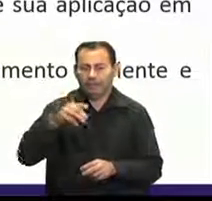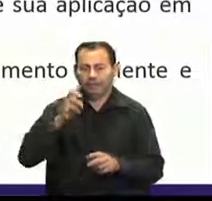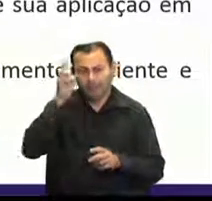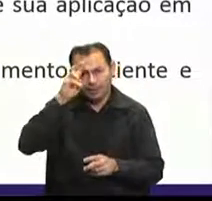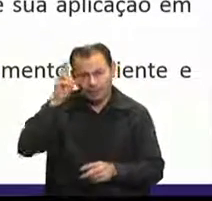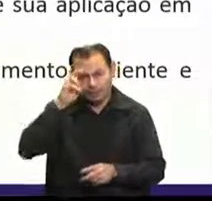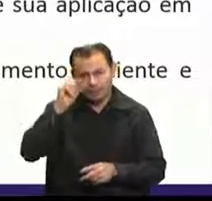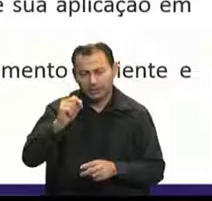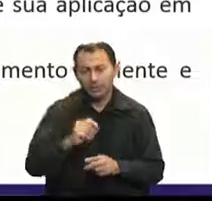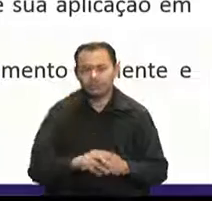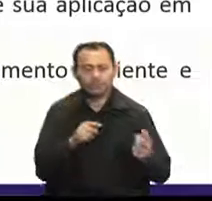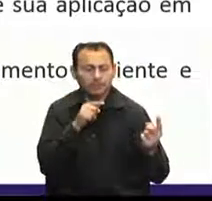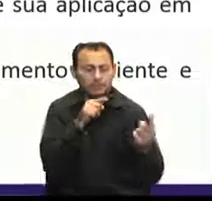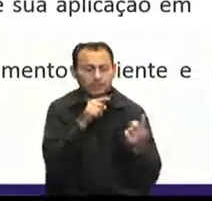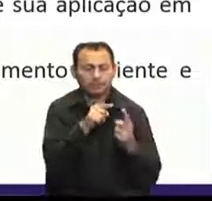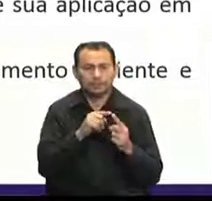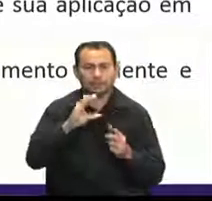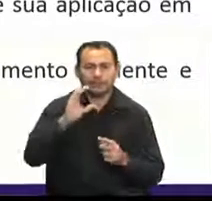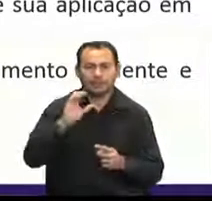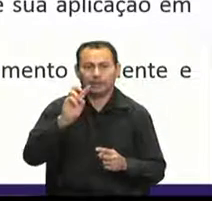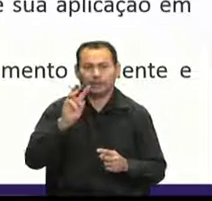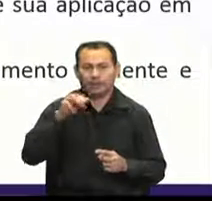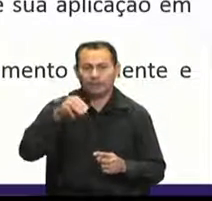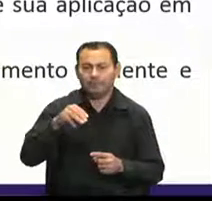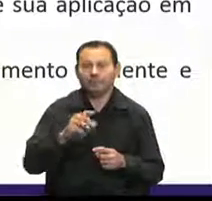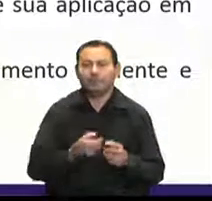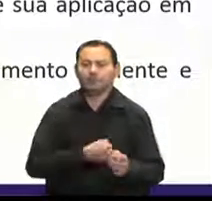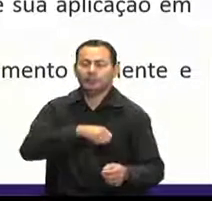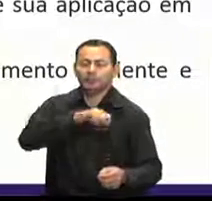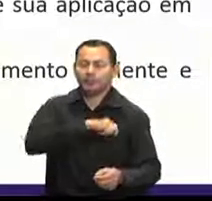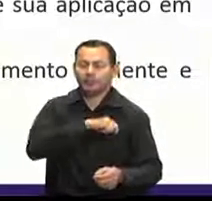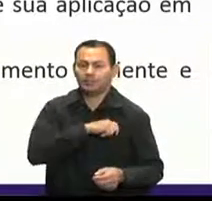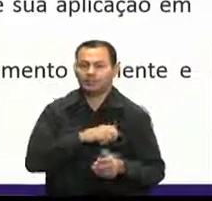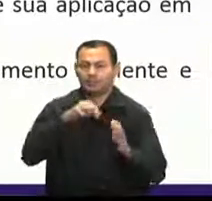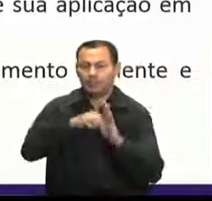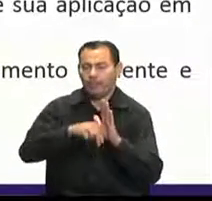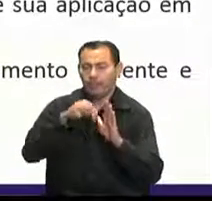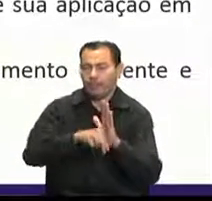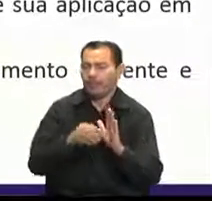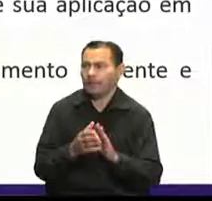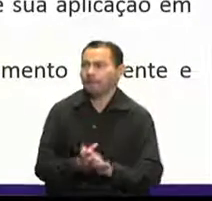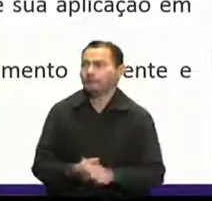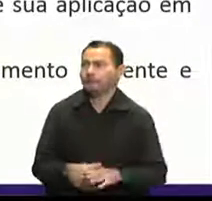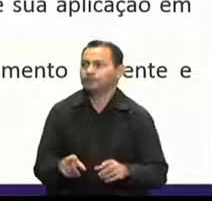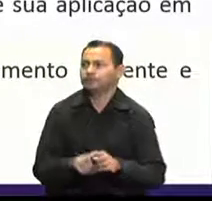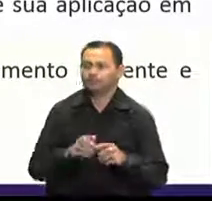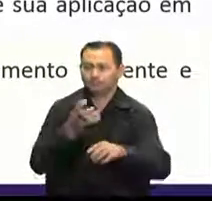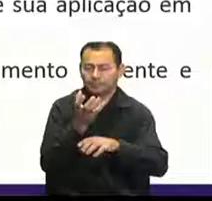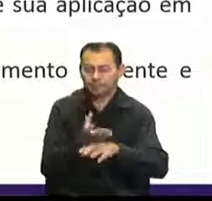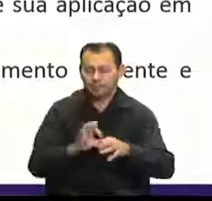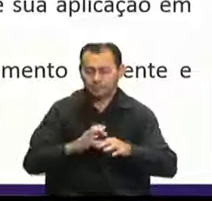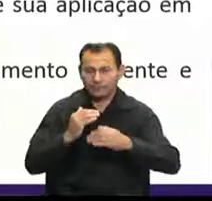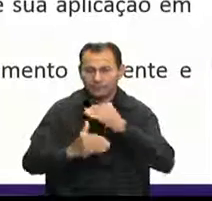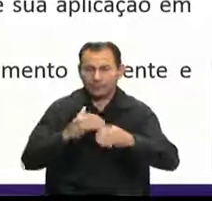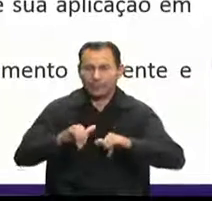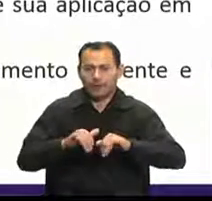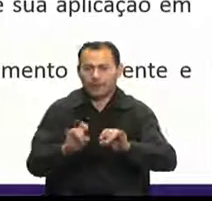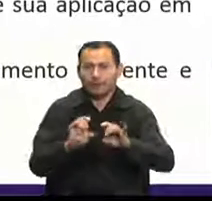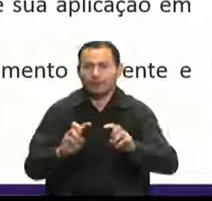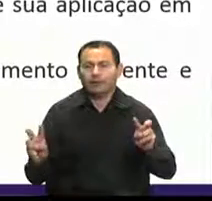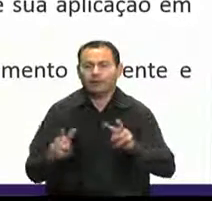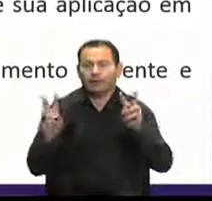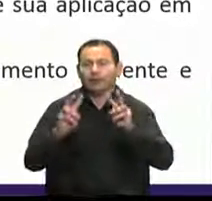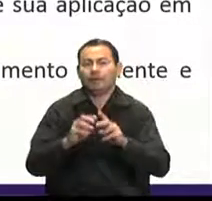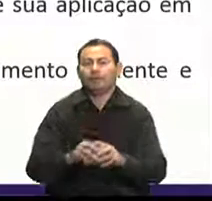que o objetivo da cvm é fiscalizar e normatizar disciplinar e desenvolver o mercado de